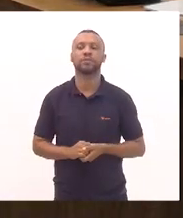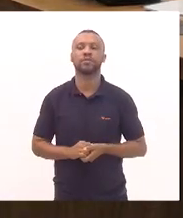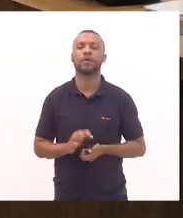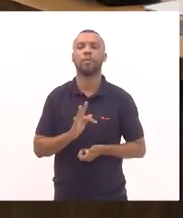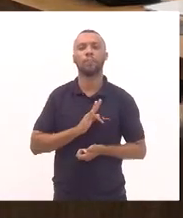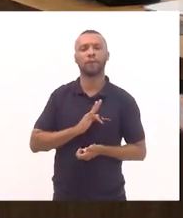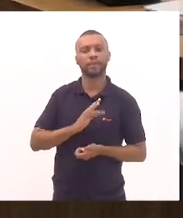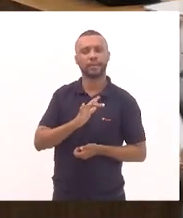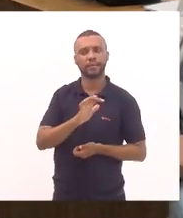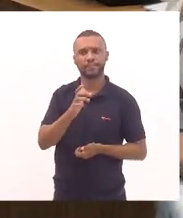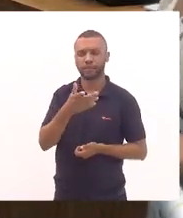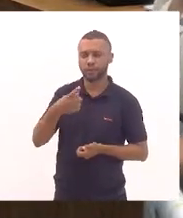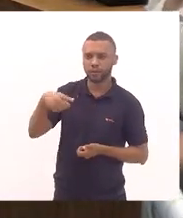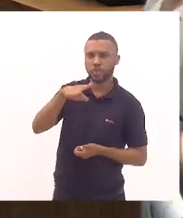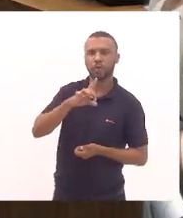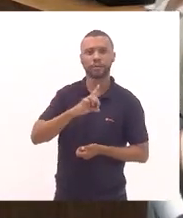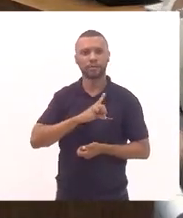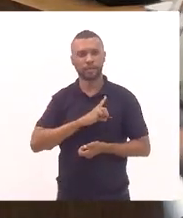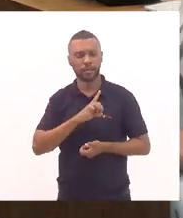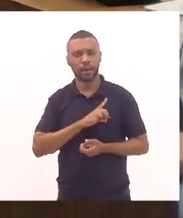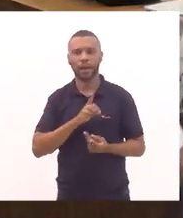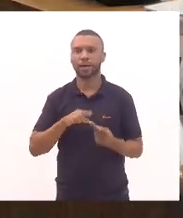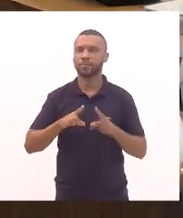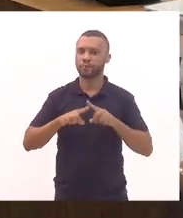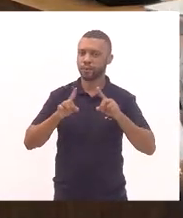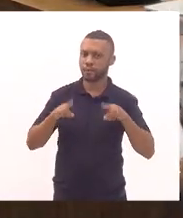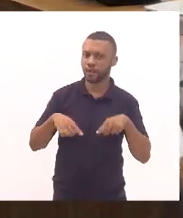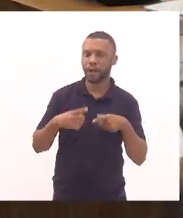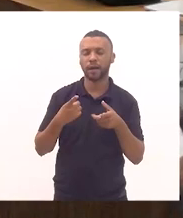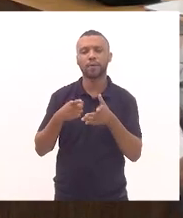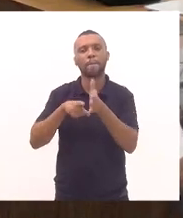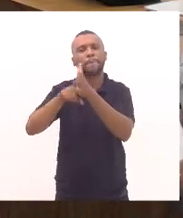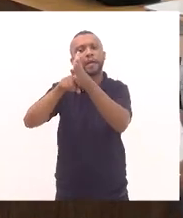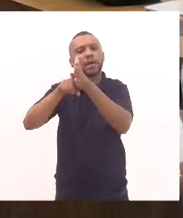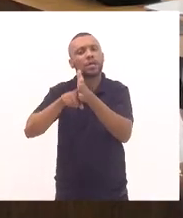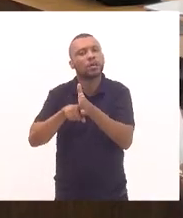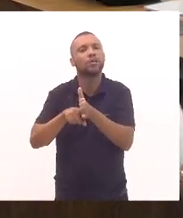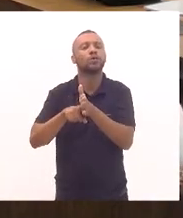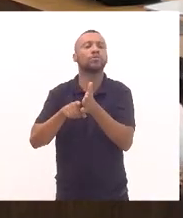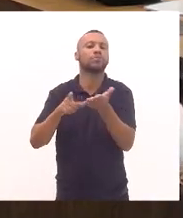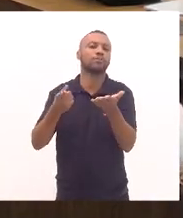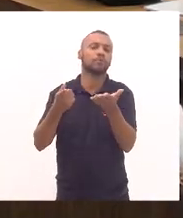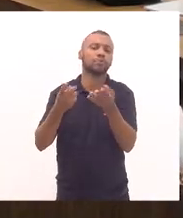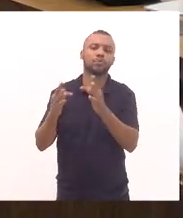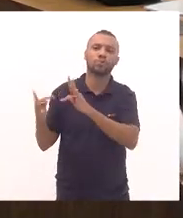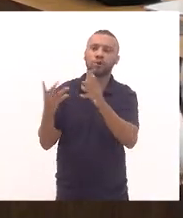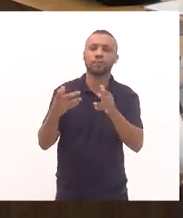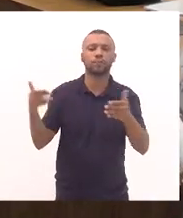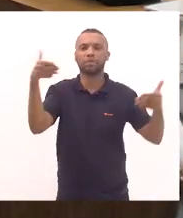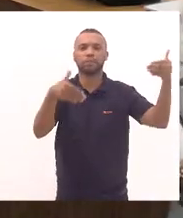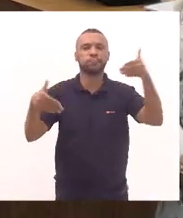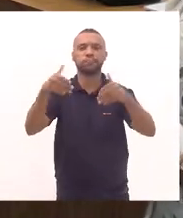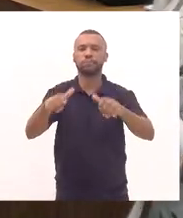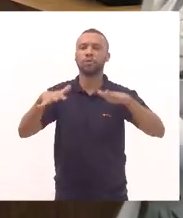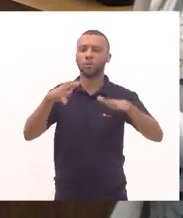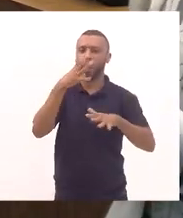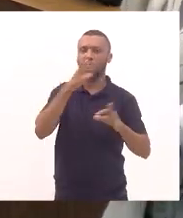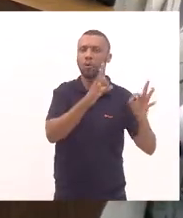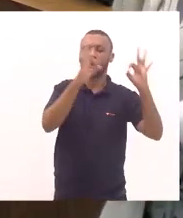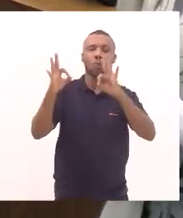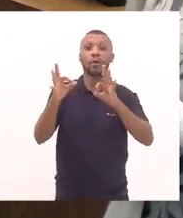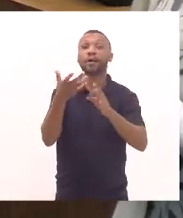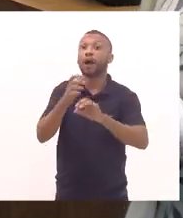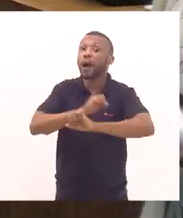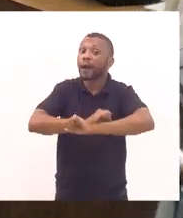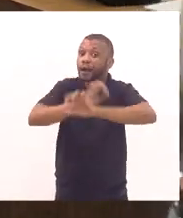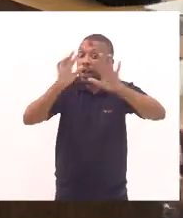policiais civis, delegados, agentes, peritos, todos que estão aqui presentes. Quero deixar claro que a bancada